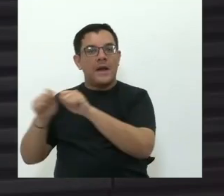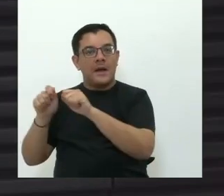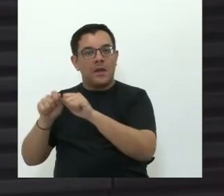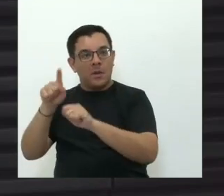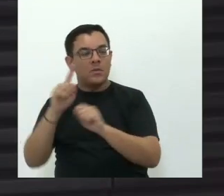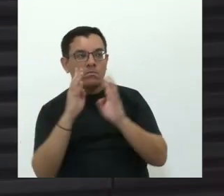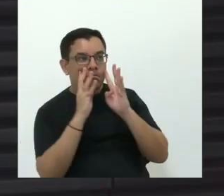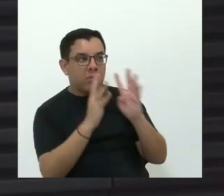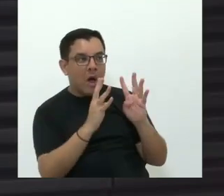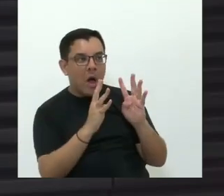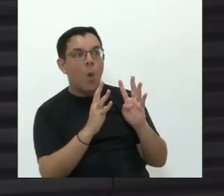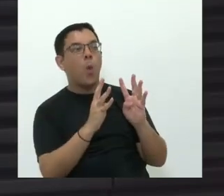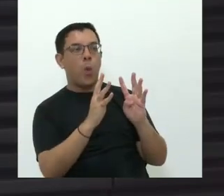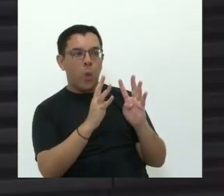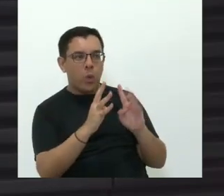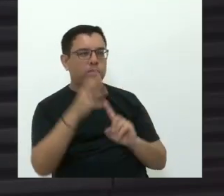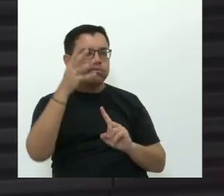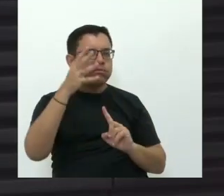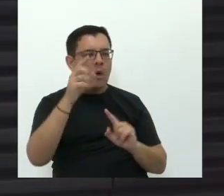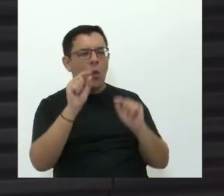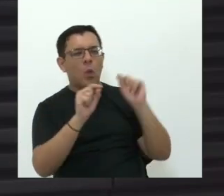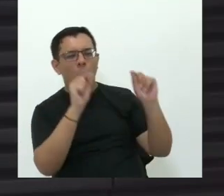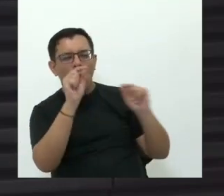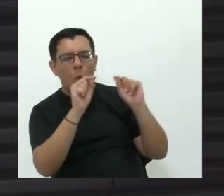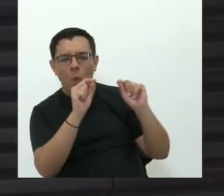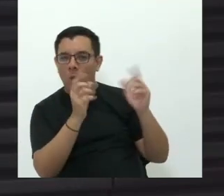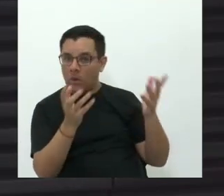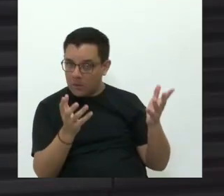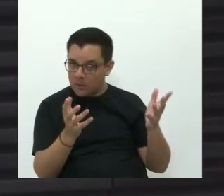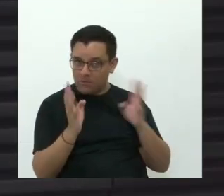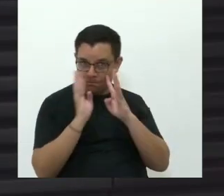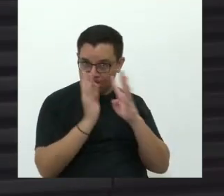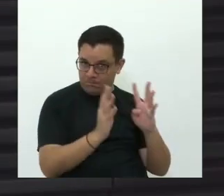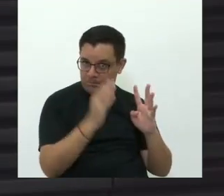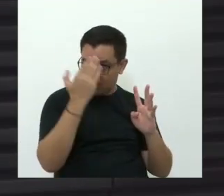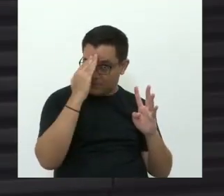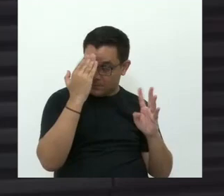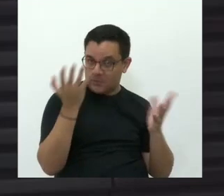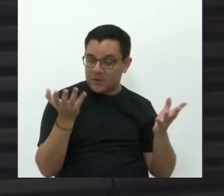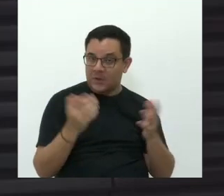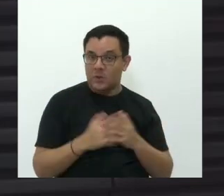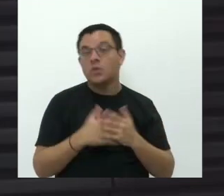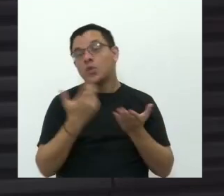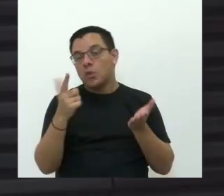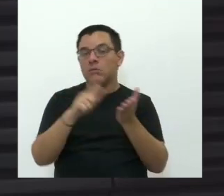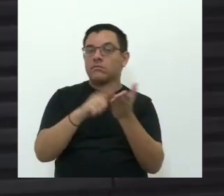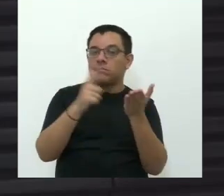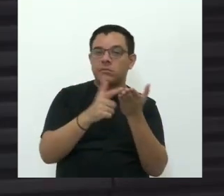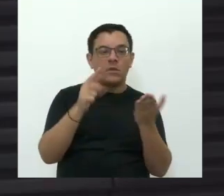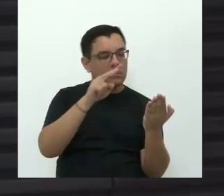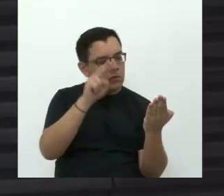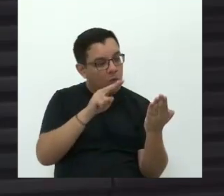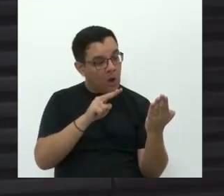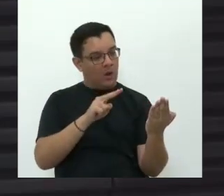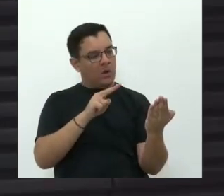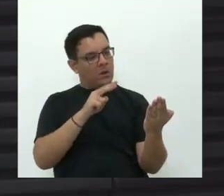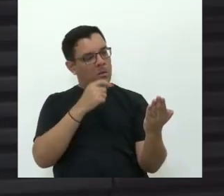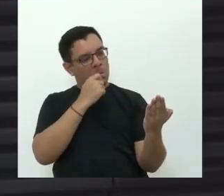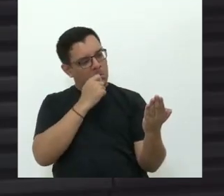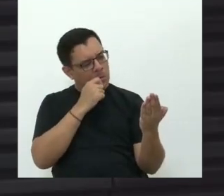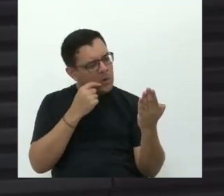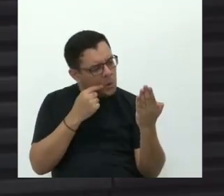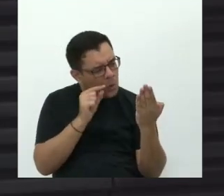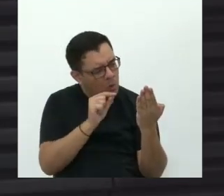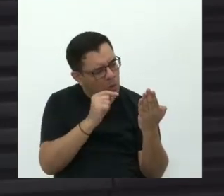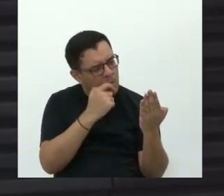atentos à programação do que vem acontecendo aqui dentro ou vocês também podem ler o jornal e dizer nossa tem uma nota